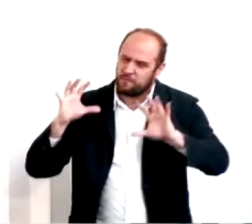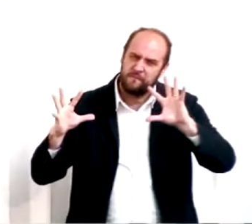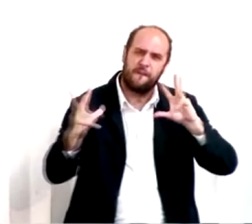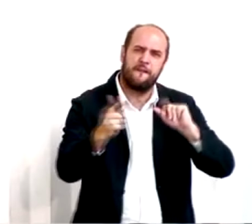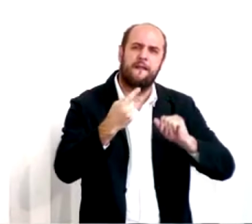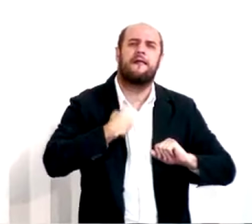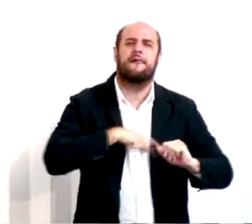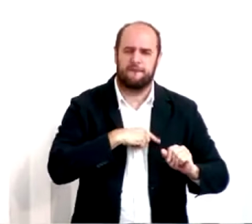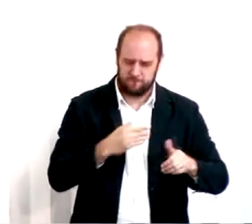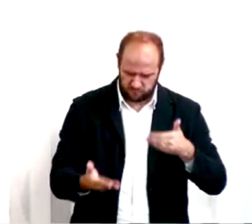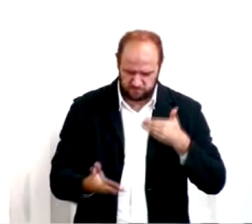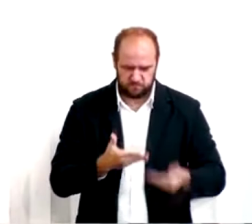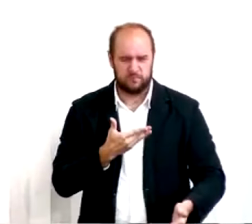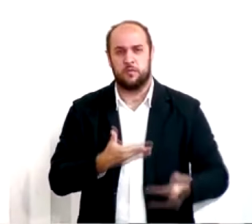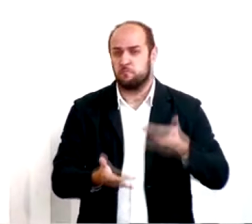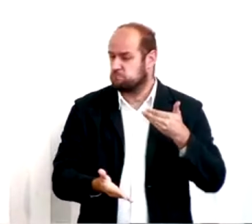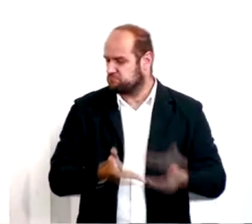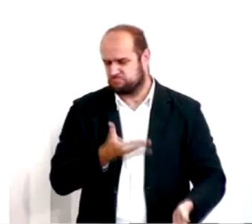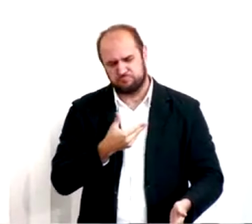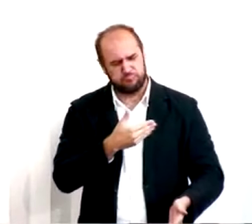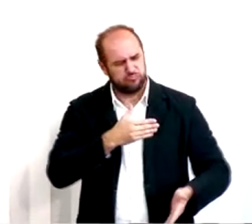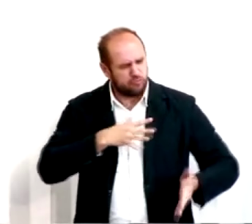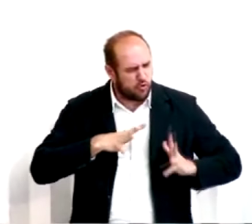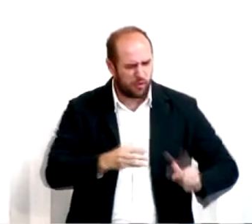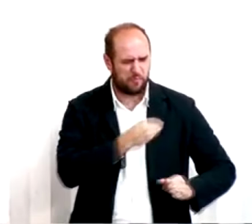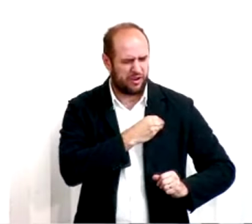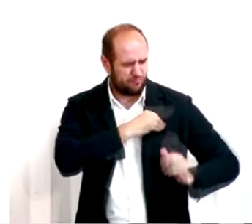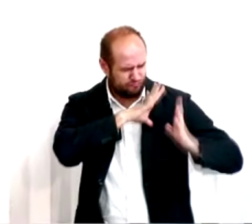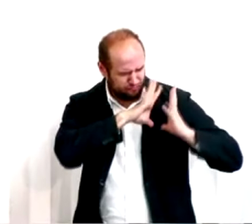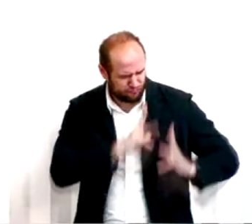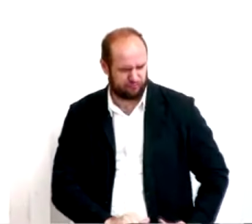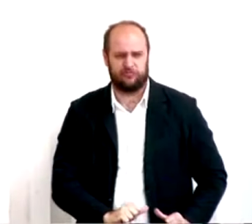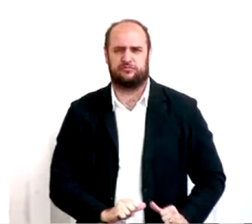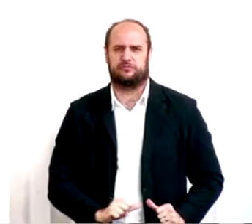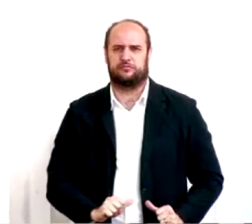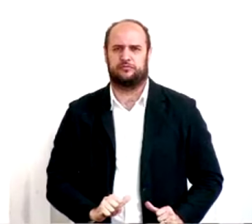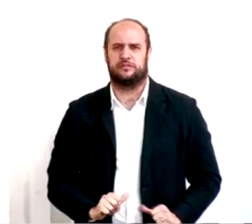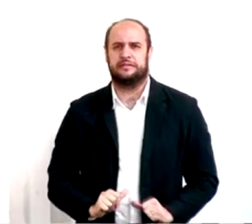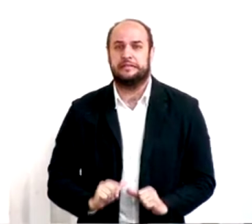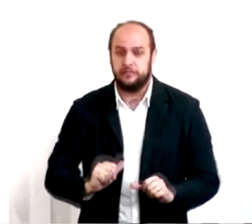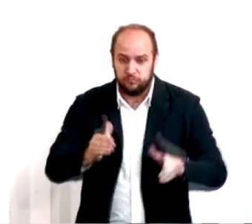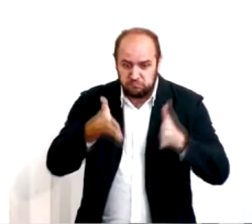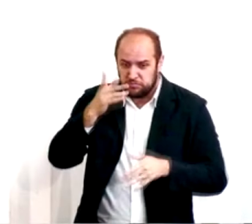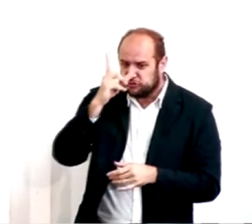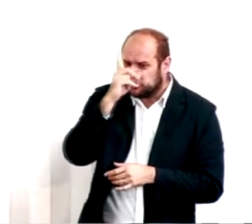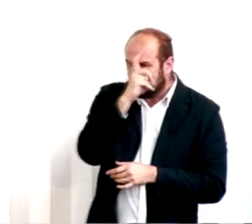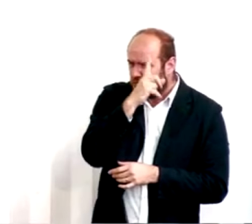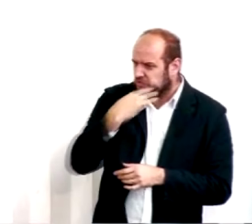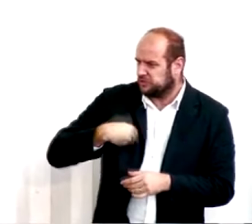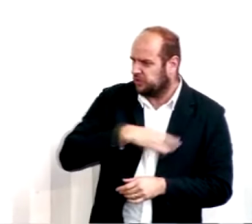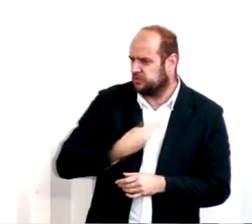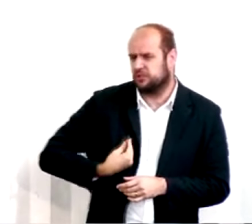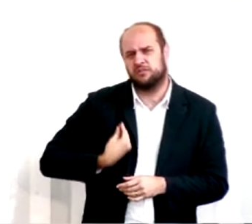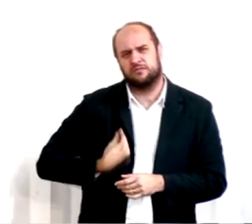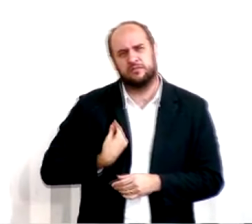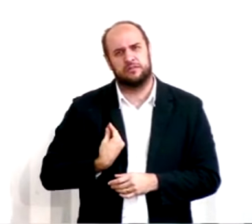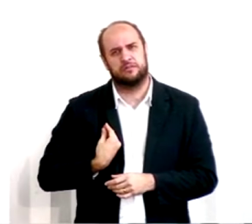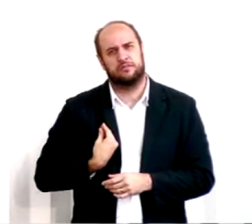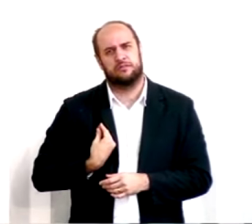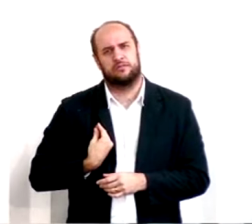queda da depravação Total e quanto situação mais difícil nós estivermos menos